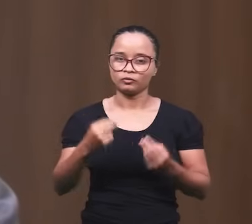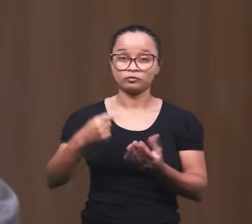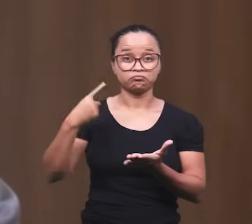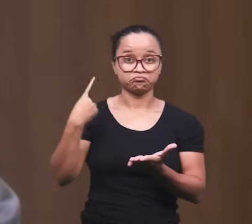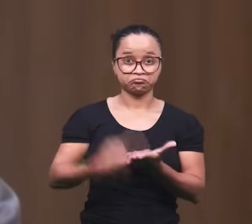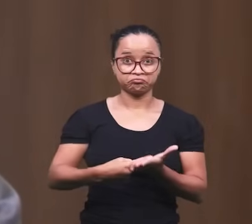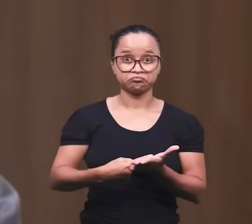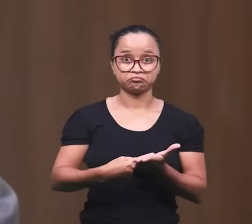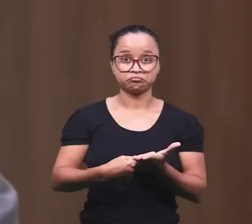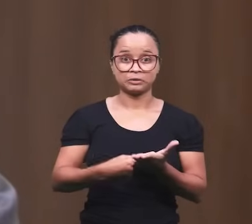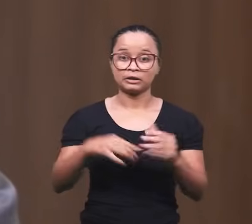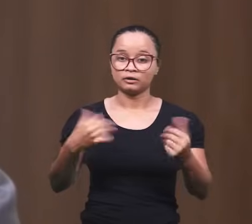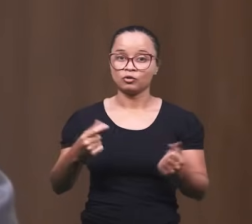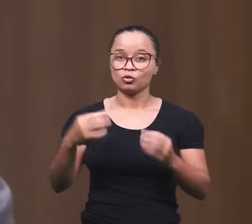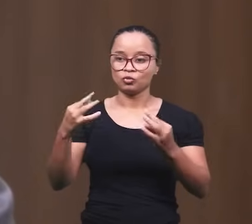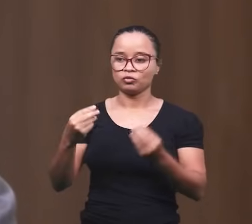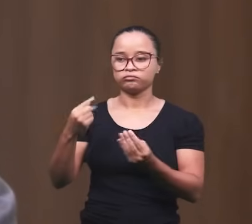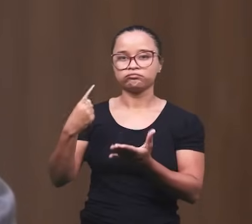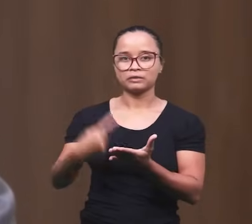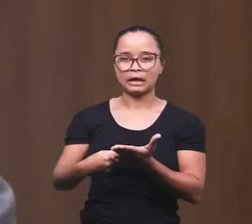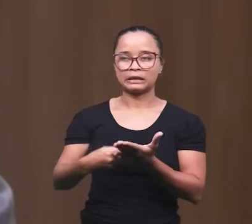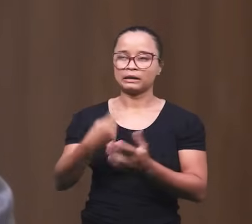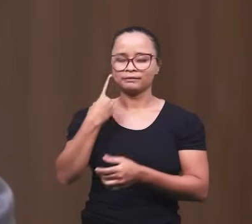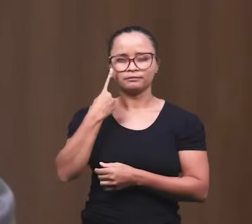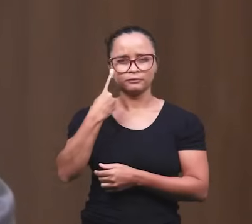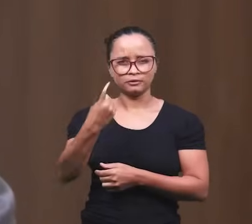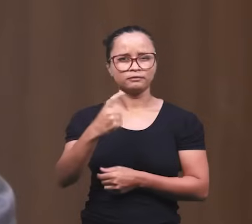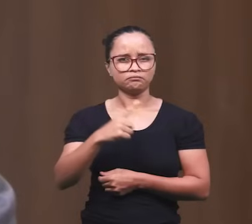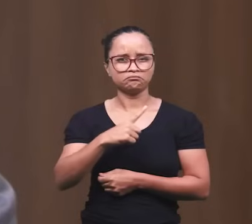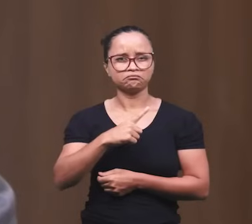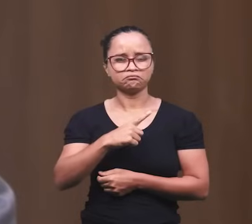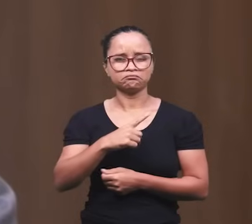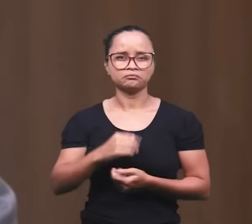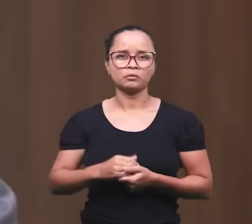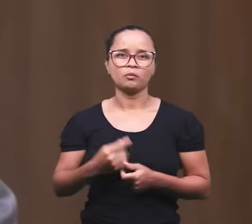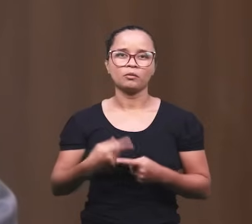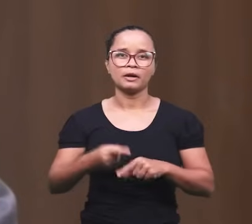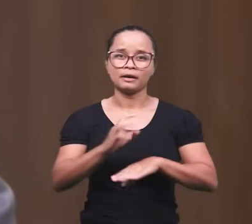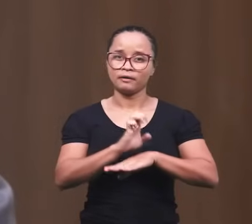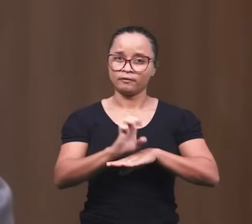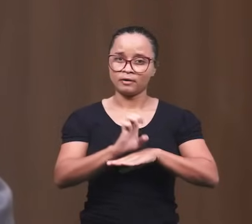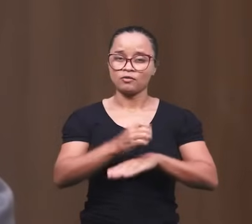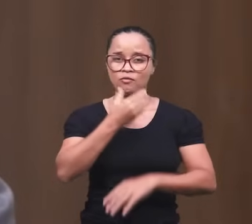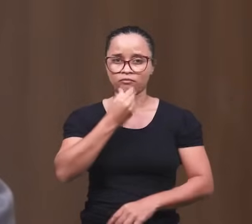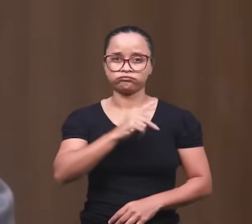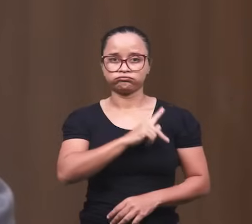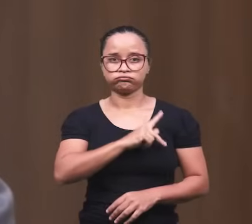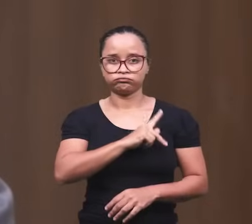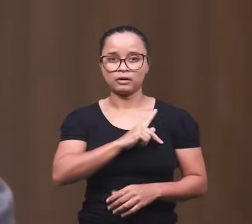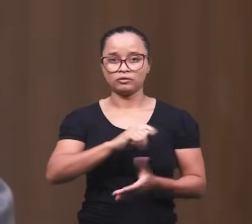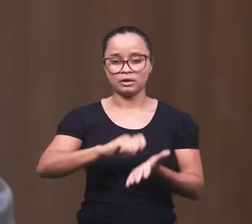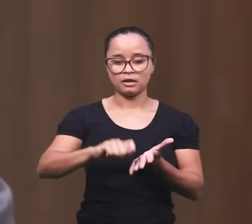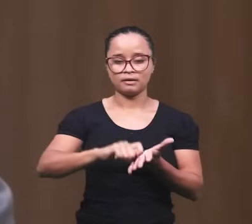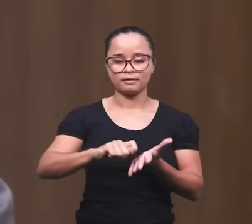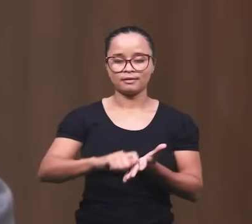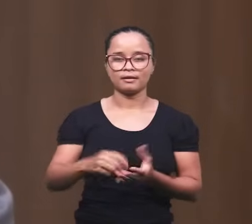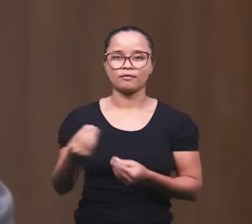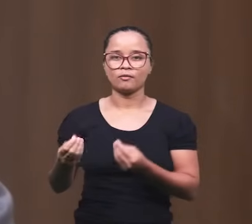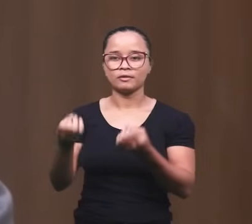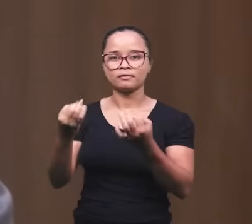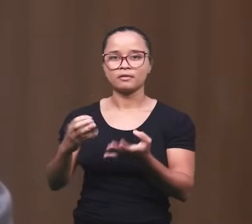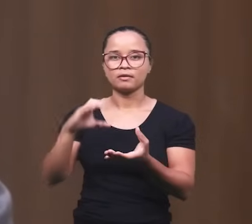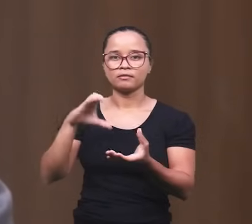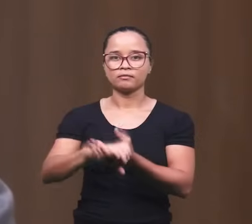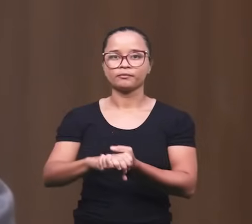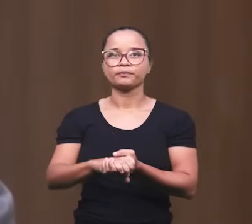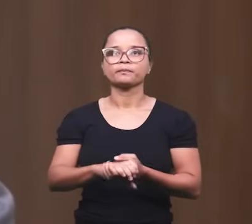pacto Uhum E e esse pacto ele é tão interessante que em Efésios Paulo vai escrever que fala acerca do do casamento